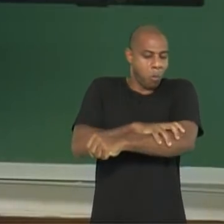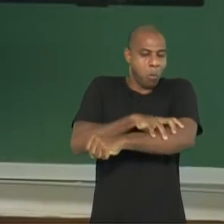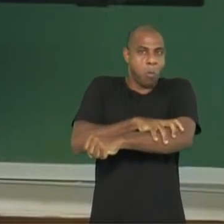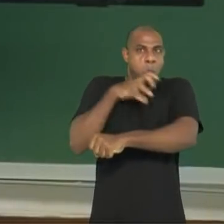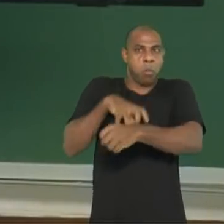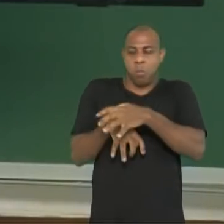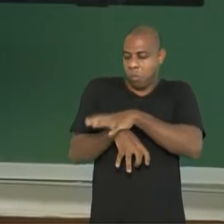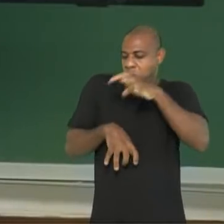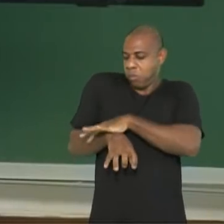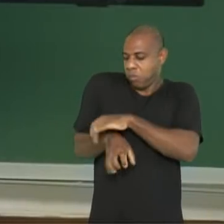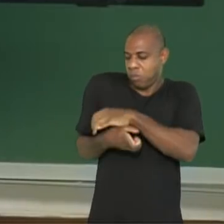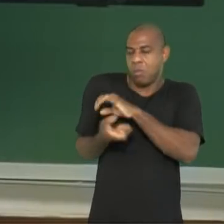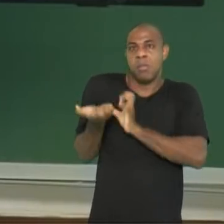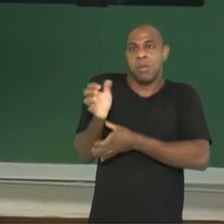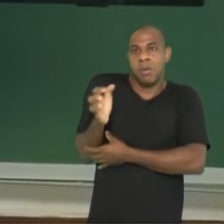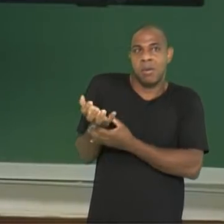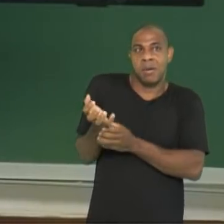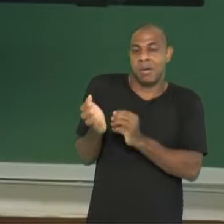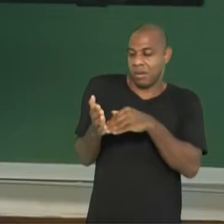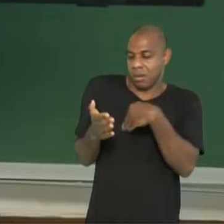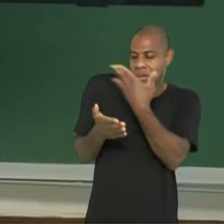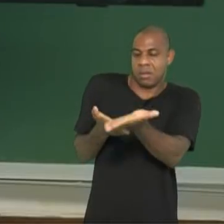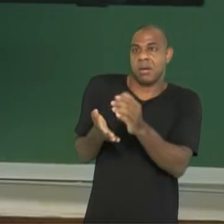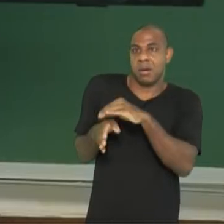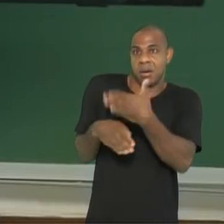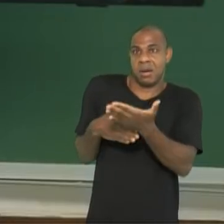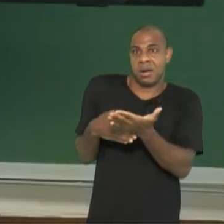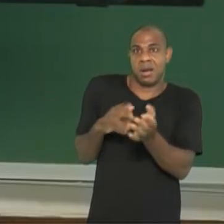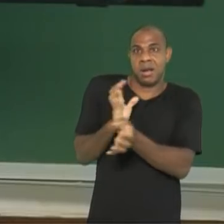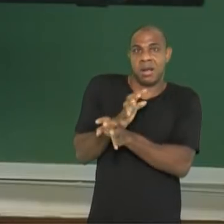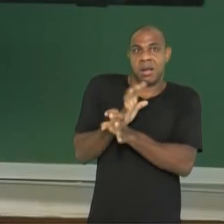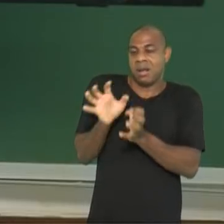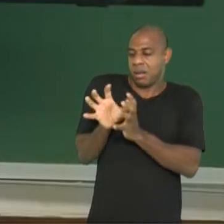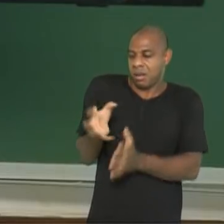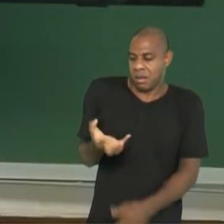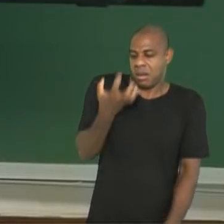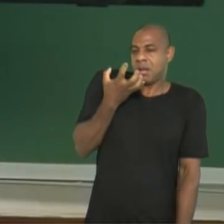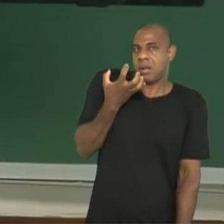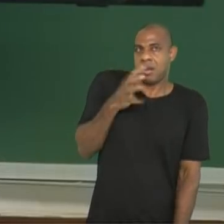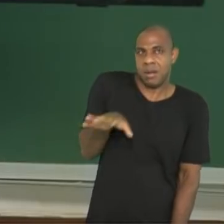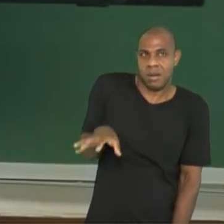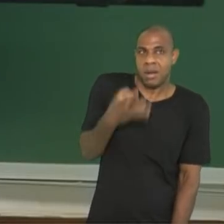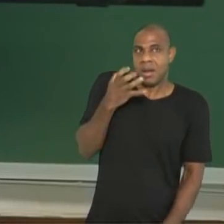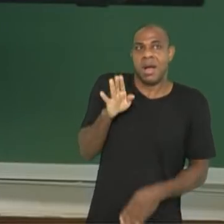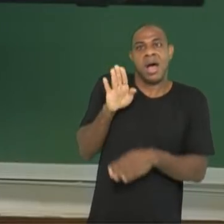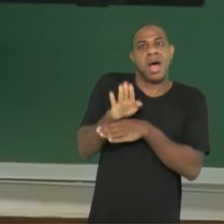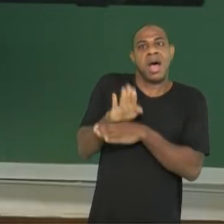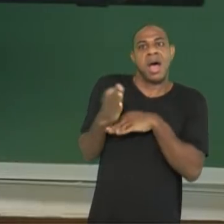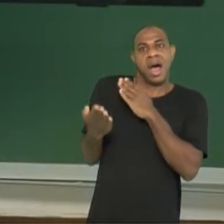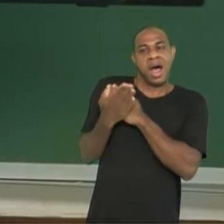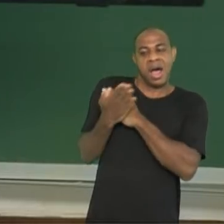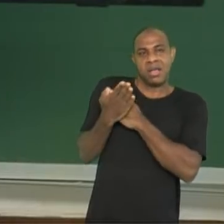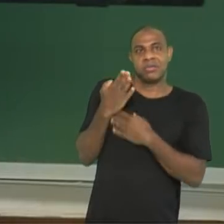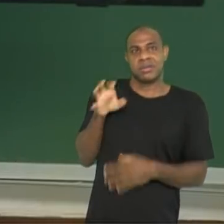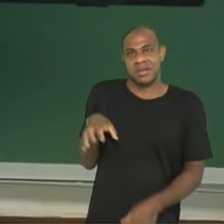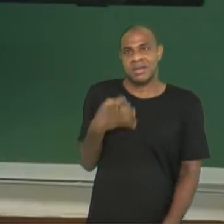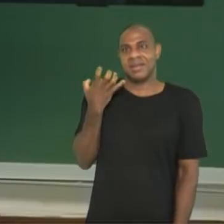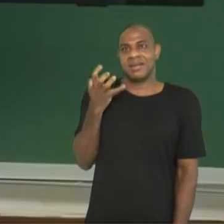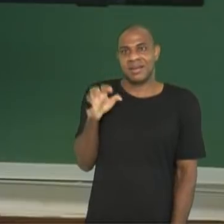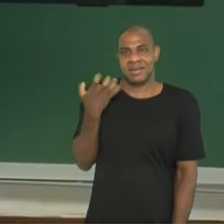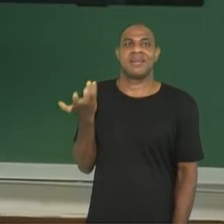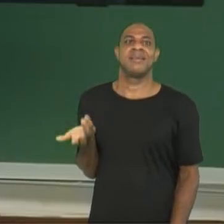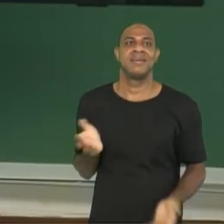fora do corpo deles ajuda a segurar esses músculos. Então, é toda uma máquina complexa o corpinho desses animais.